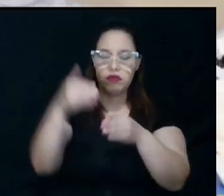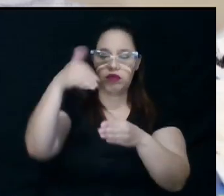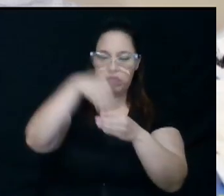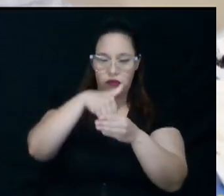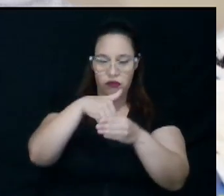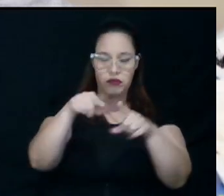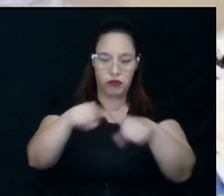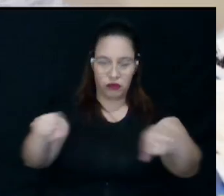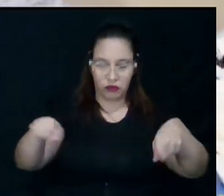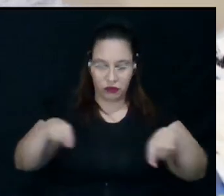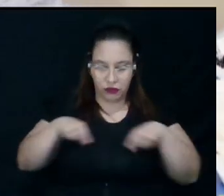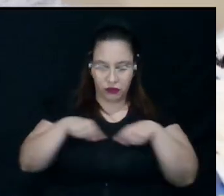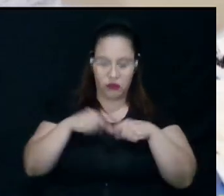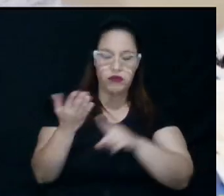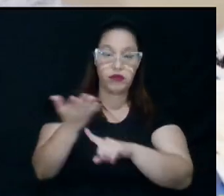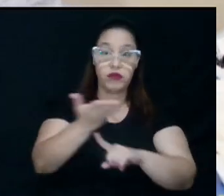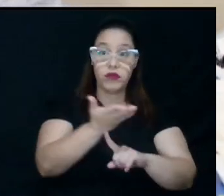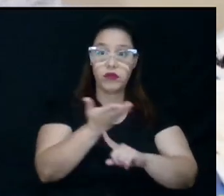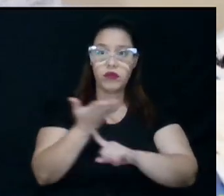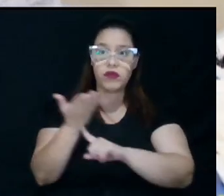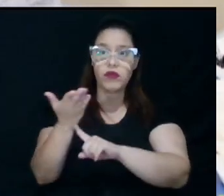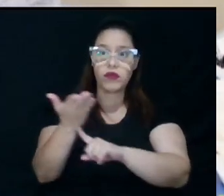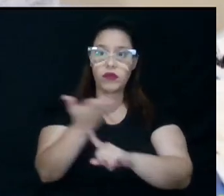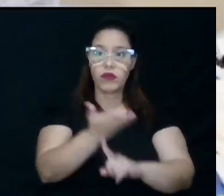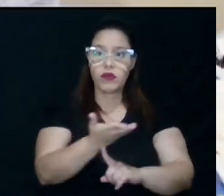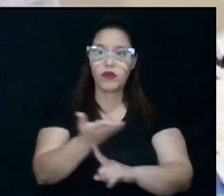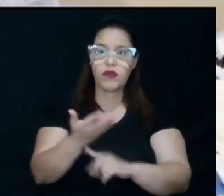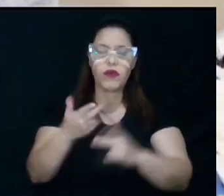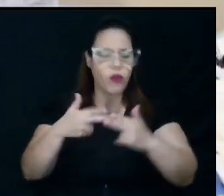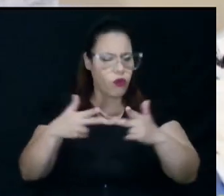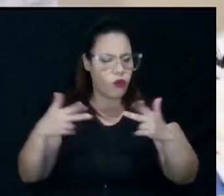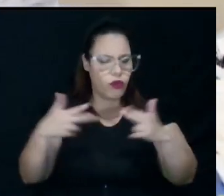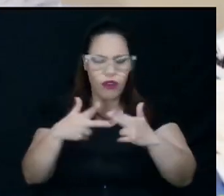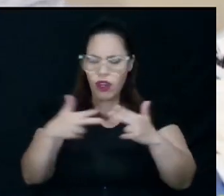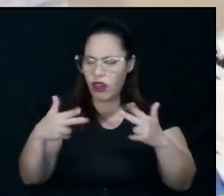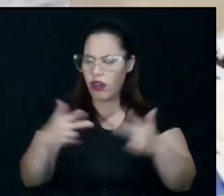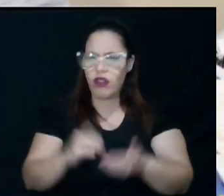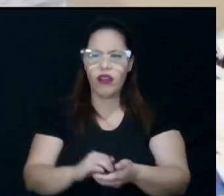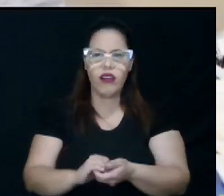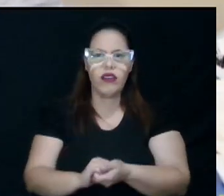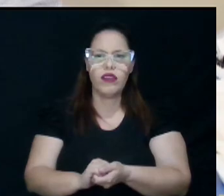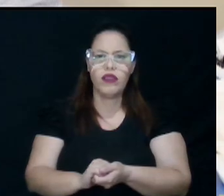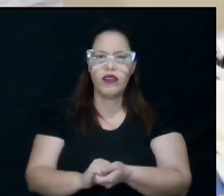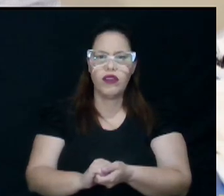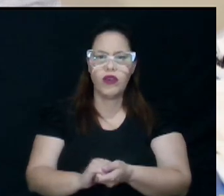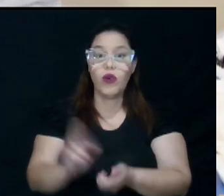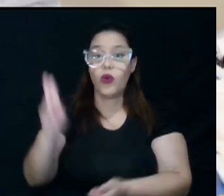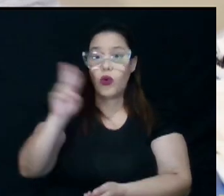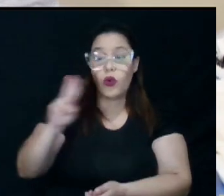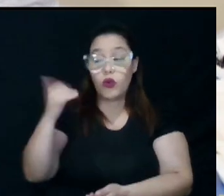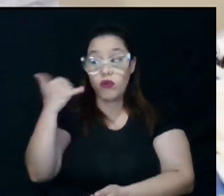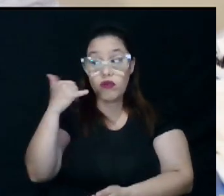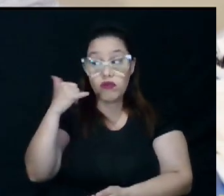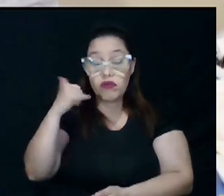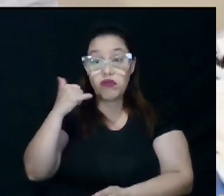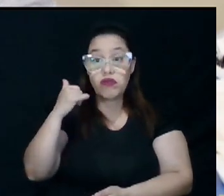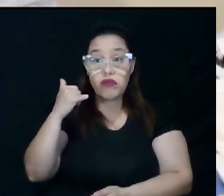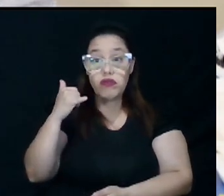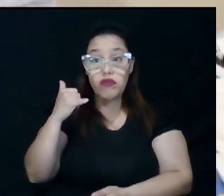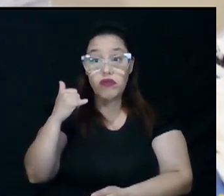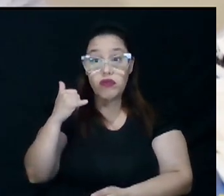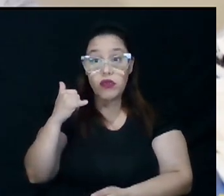gente tem muita variedade possível, desde o próprio uso do celular com aplicativos,